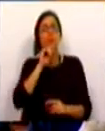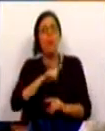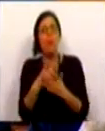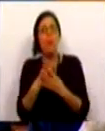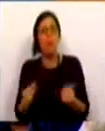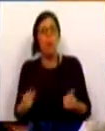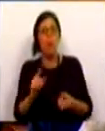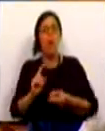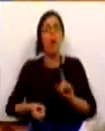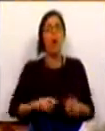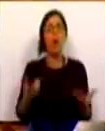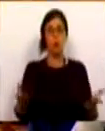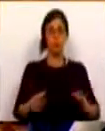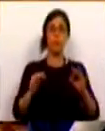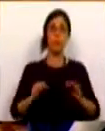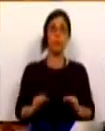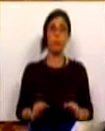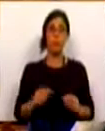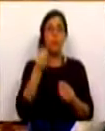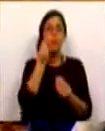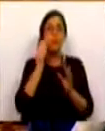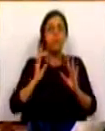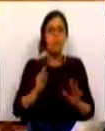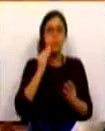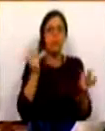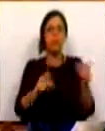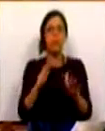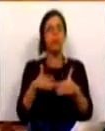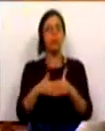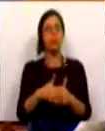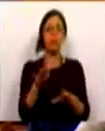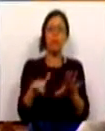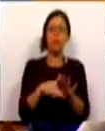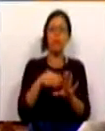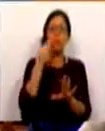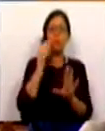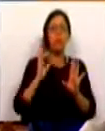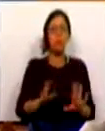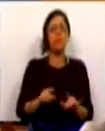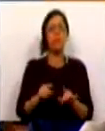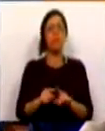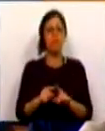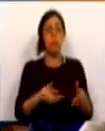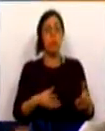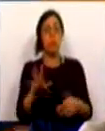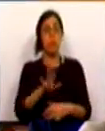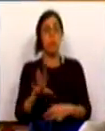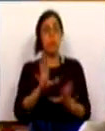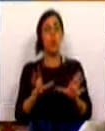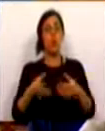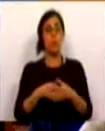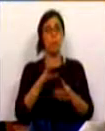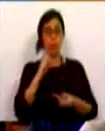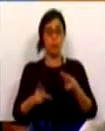ultrapassar aquilo que são as naturais vicissitudes de um processo participado que assenta num mecanismo que são as comissões